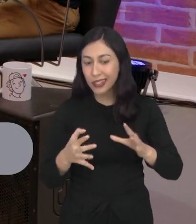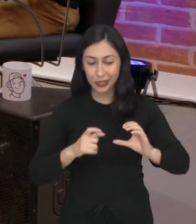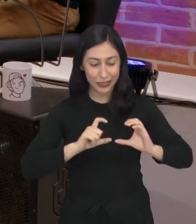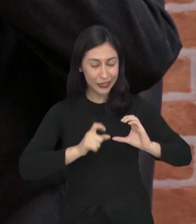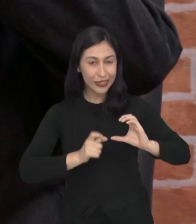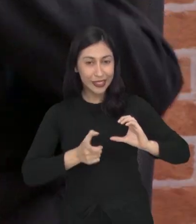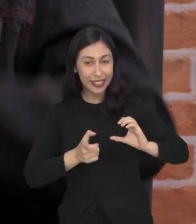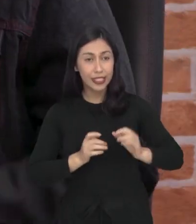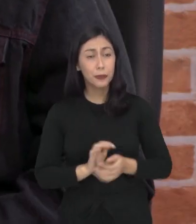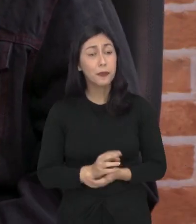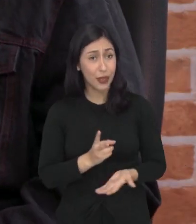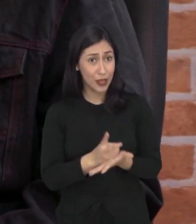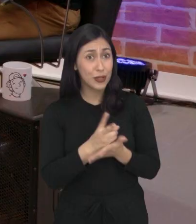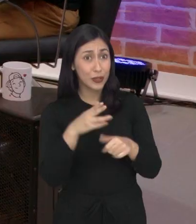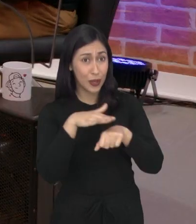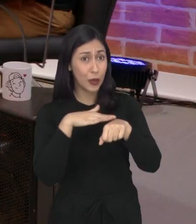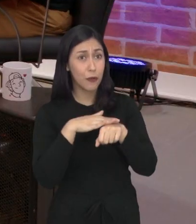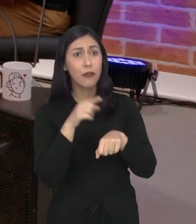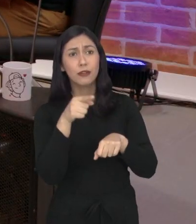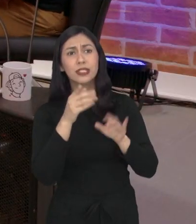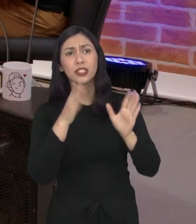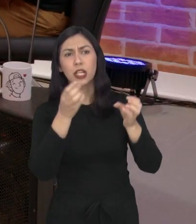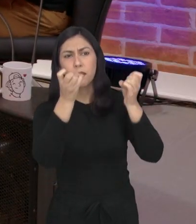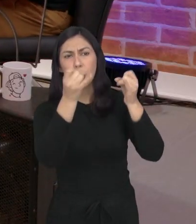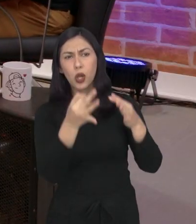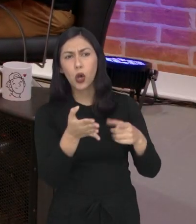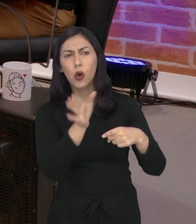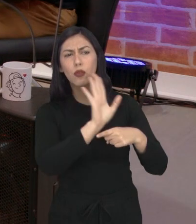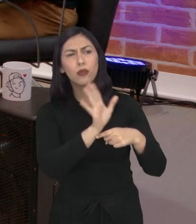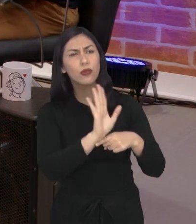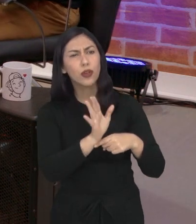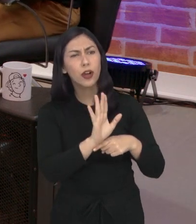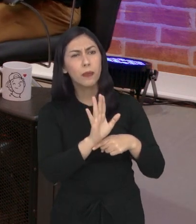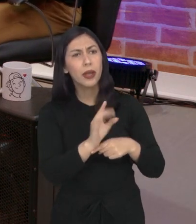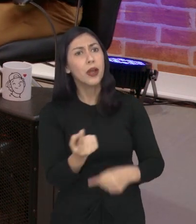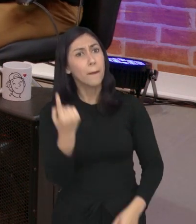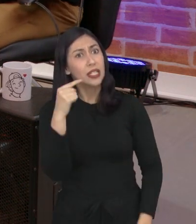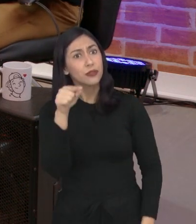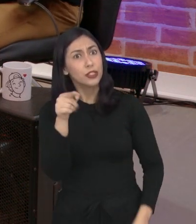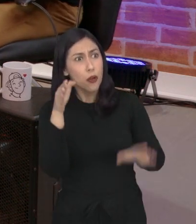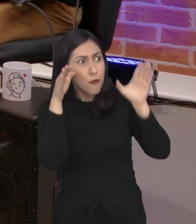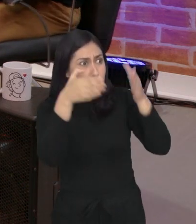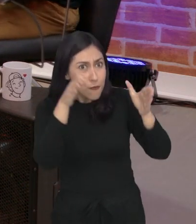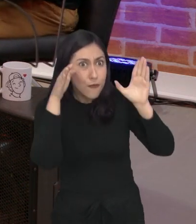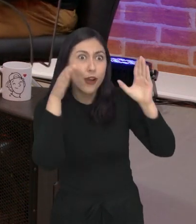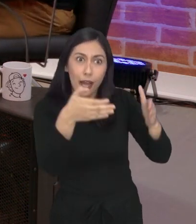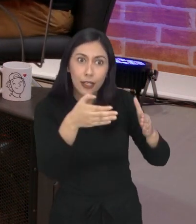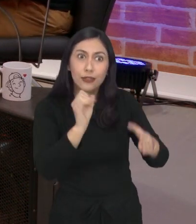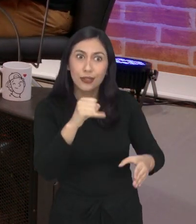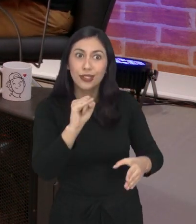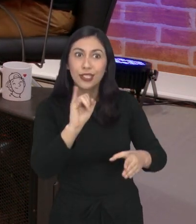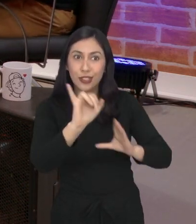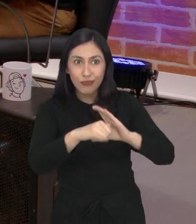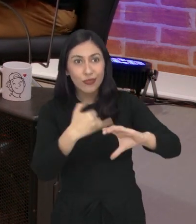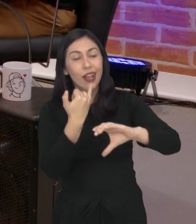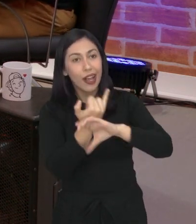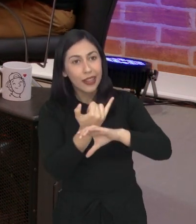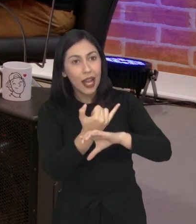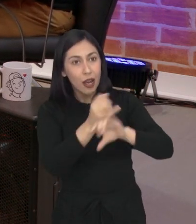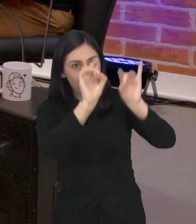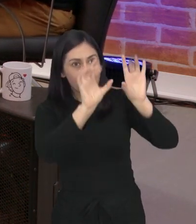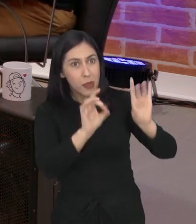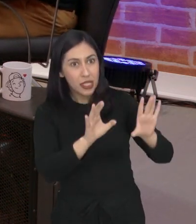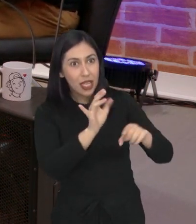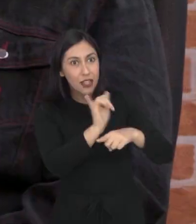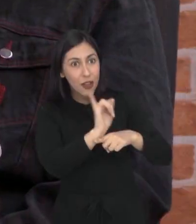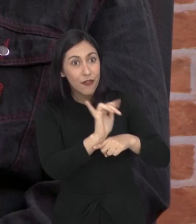lado. Paulinho, vamos continuar a conversa. Você já foi pra parte de filmes, inclusive você, uma época, era dedicado a isso, né? Sim, você chegou a ter um canal de... Sim, o meu